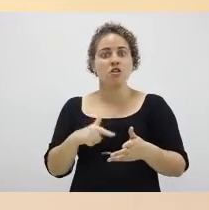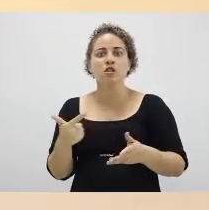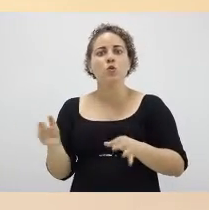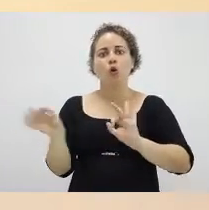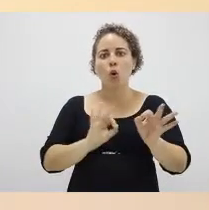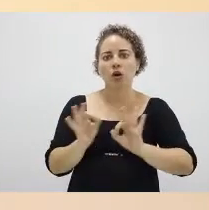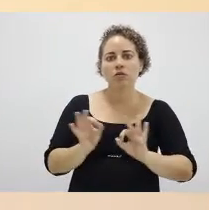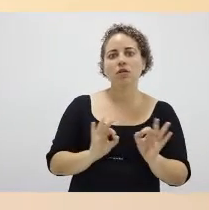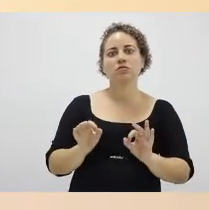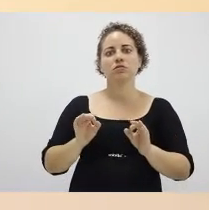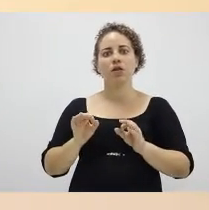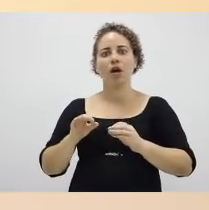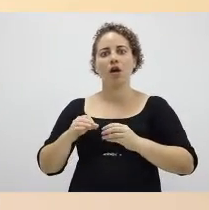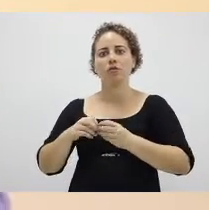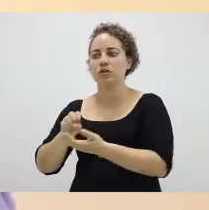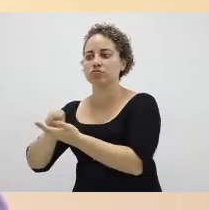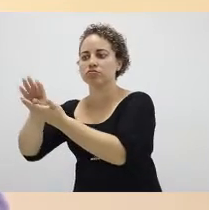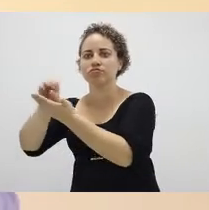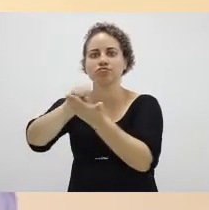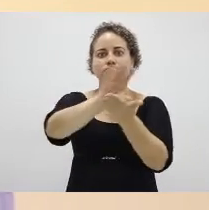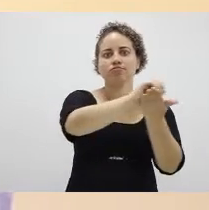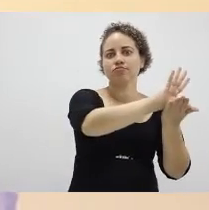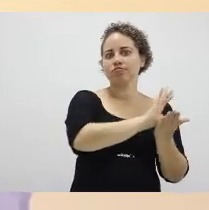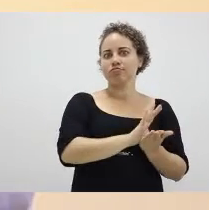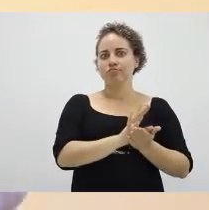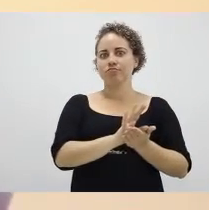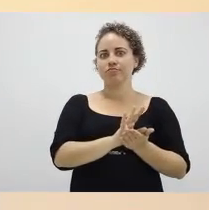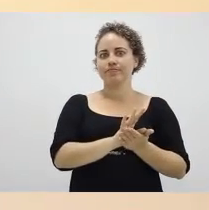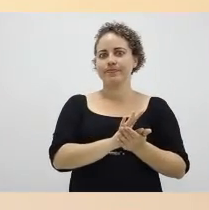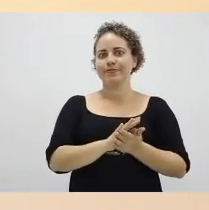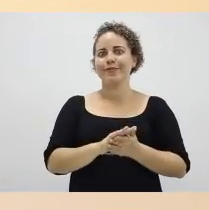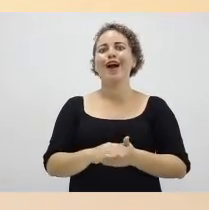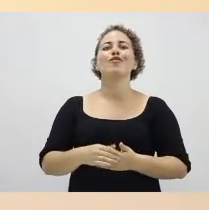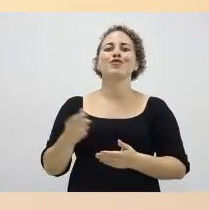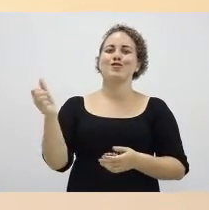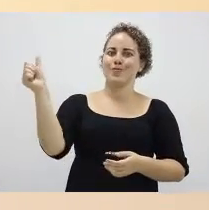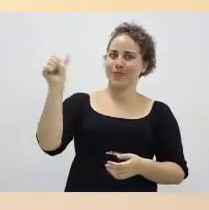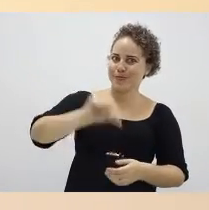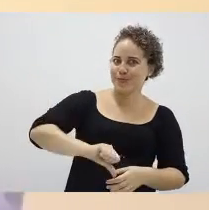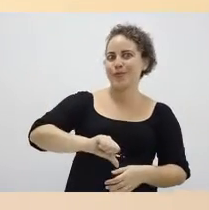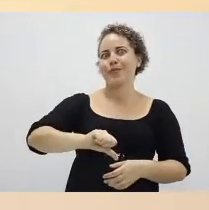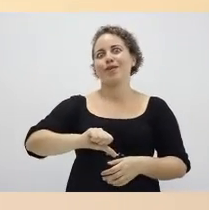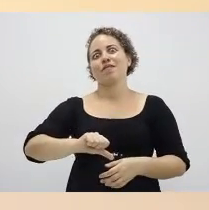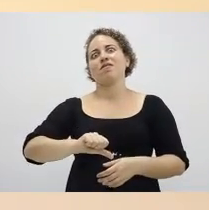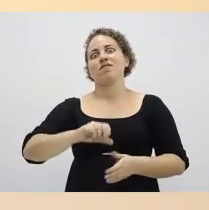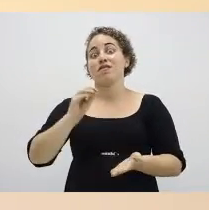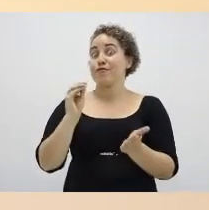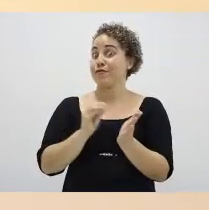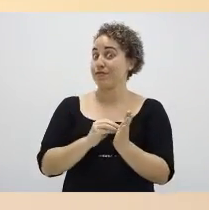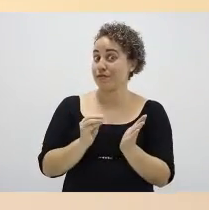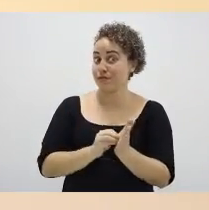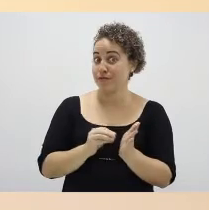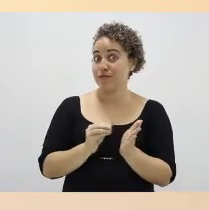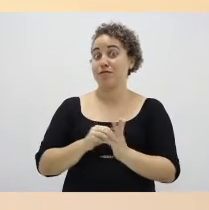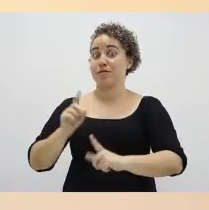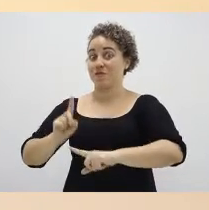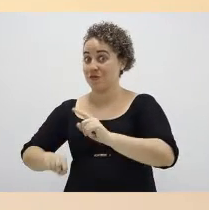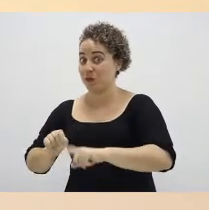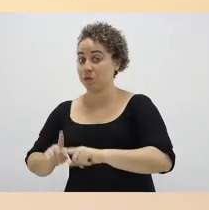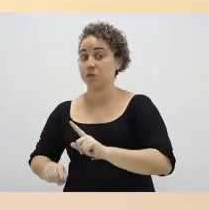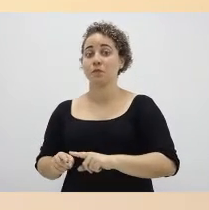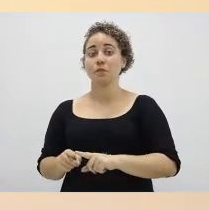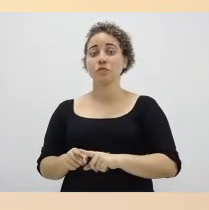também perderei vendas. Por quê? Porque vai contribuir negativamente para a falta de matéria-prima. Então,